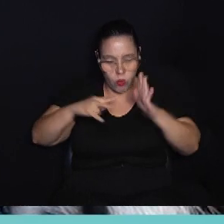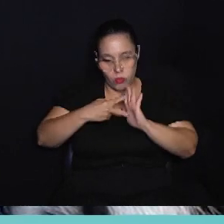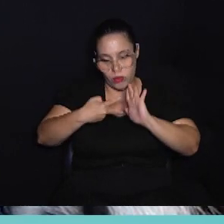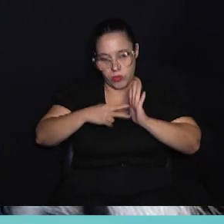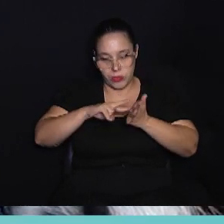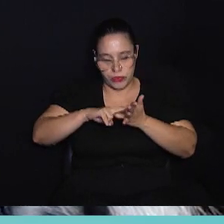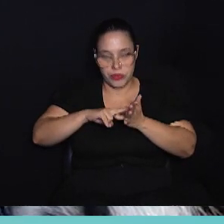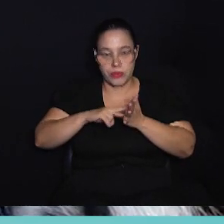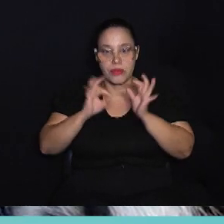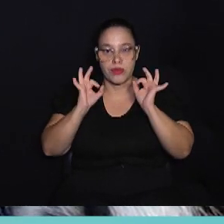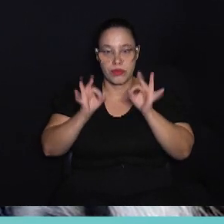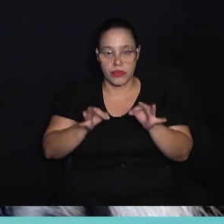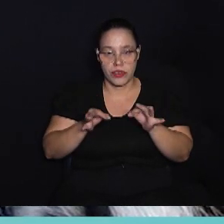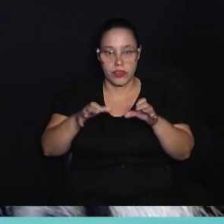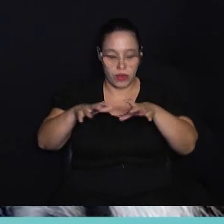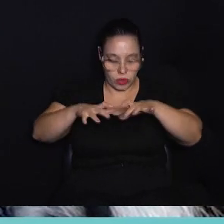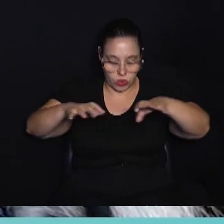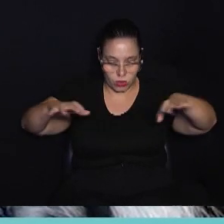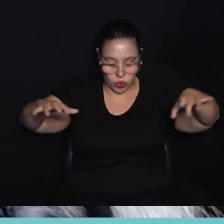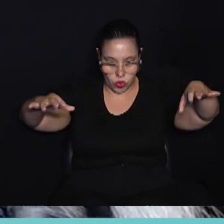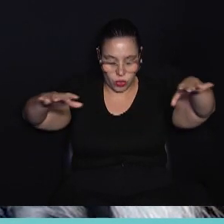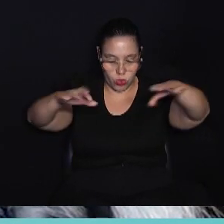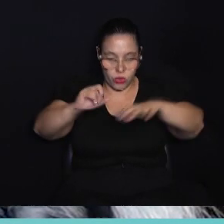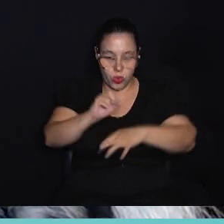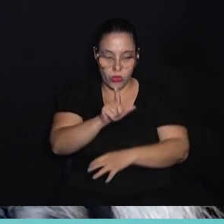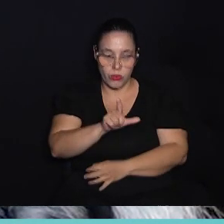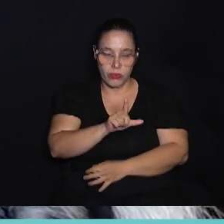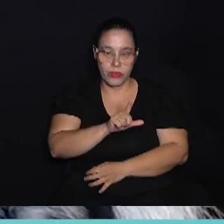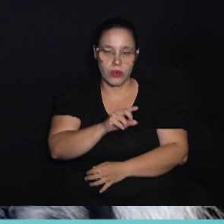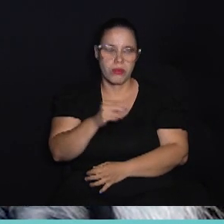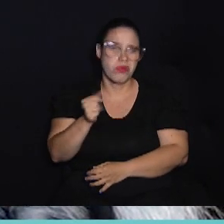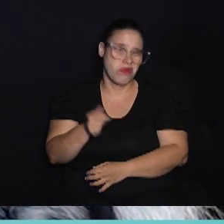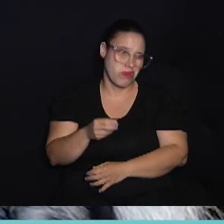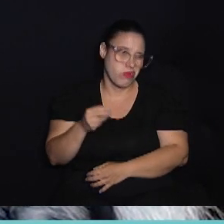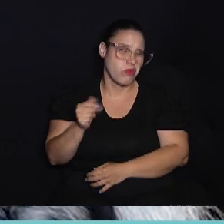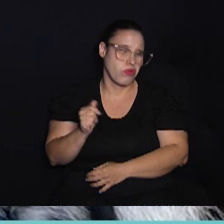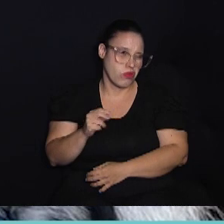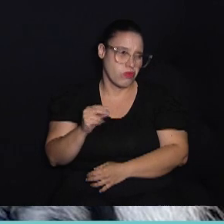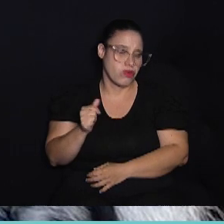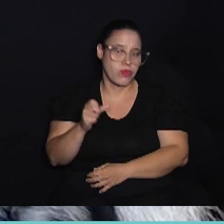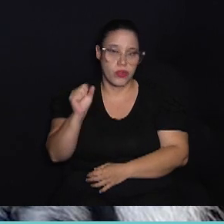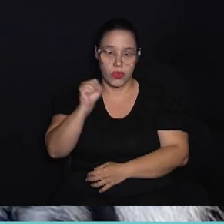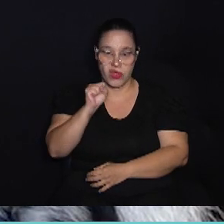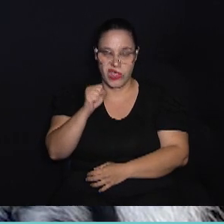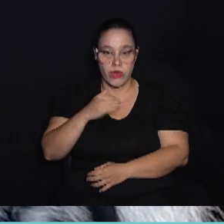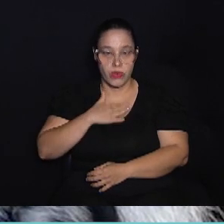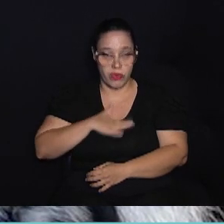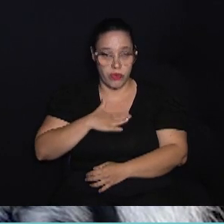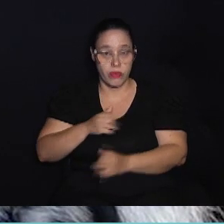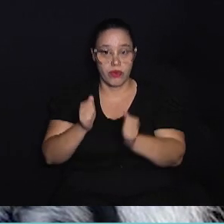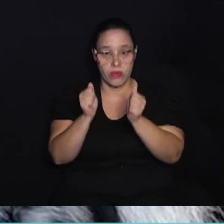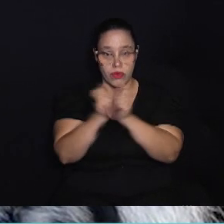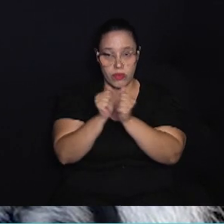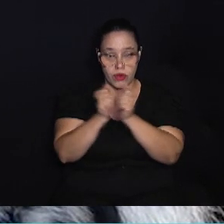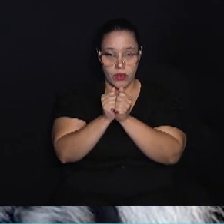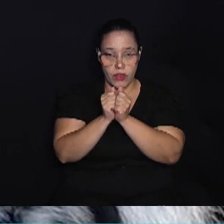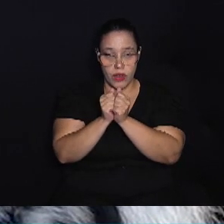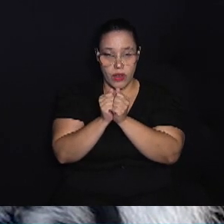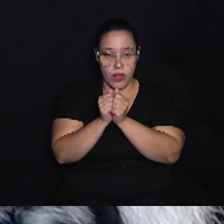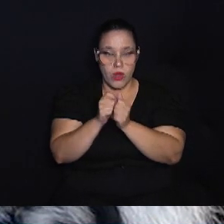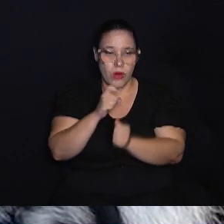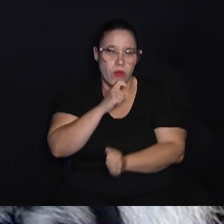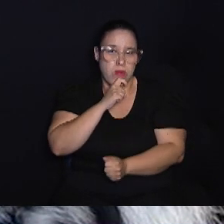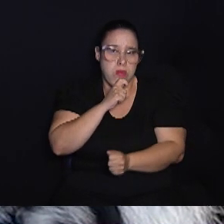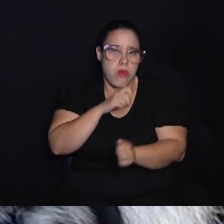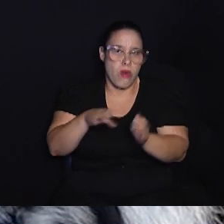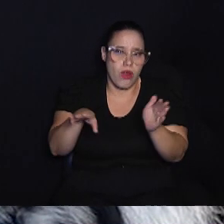com as chuvas significativas que finalmente caíram na região do Pantanal Sul após meses. Mas em 8 de agosto, junto com a